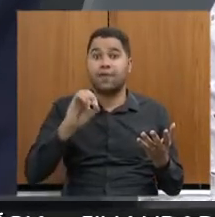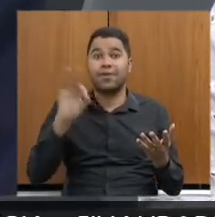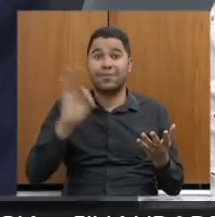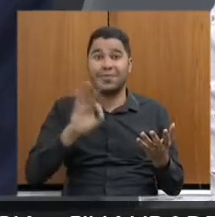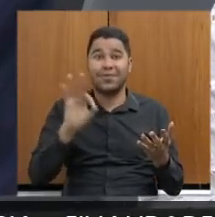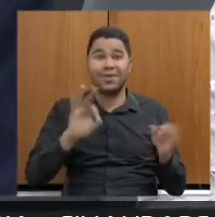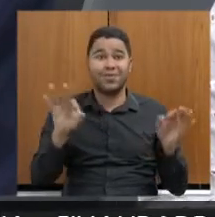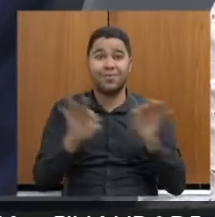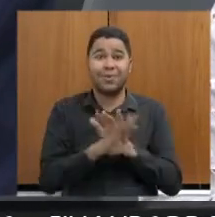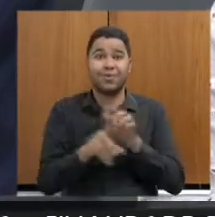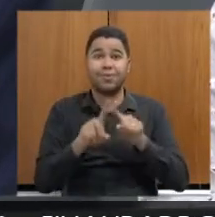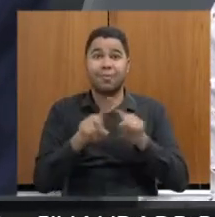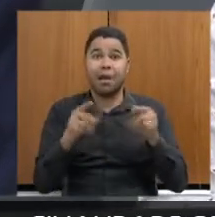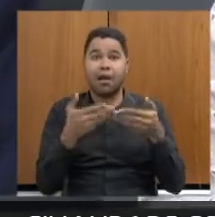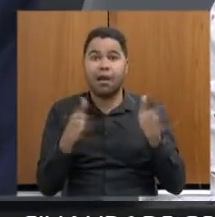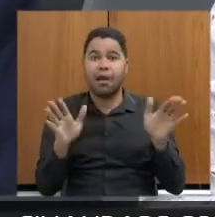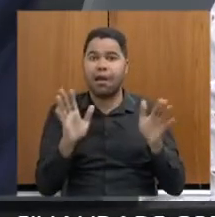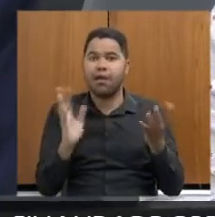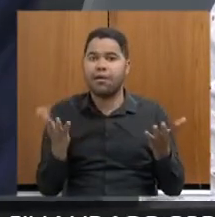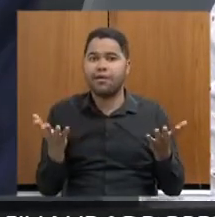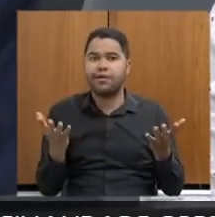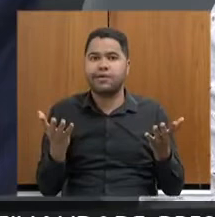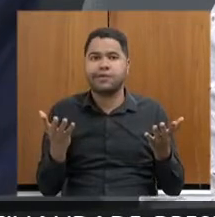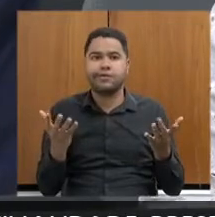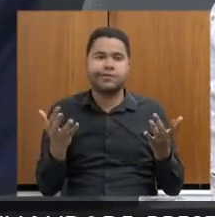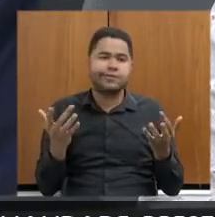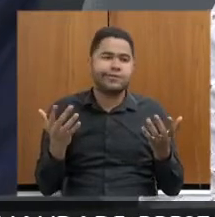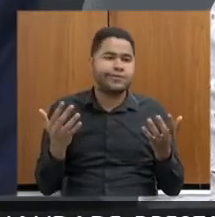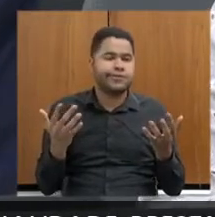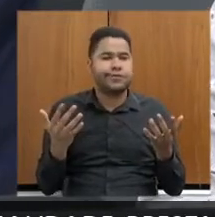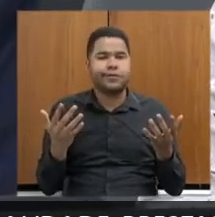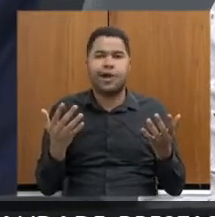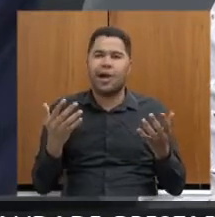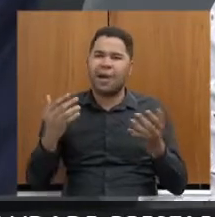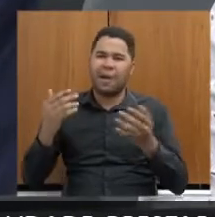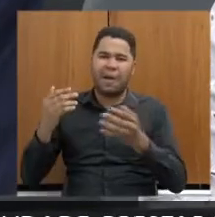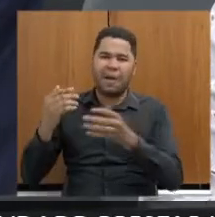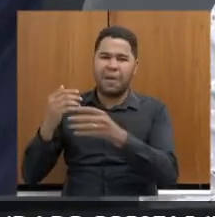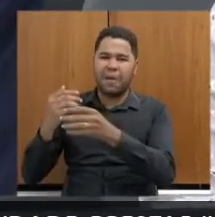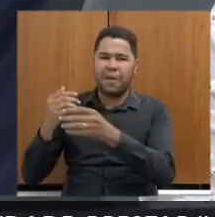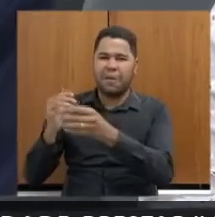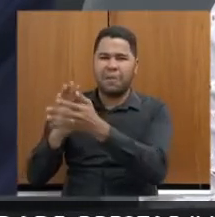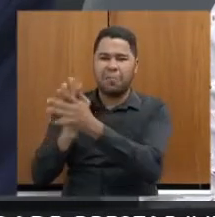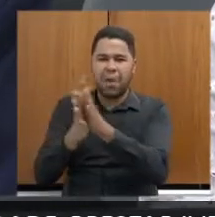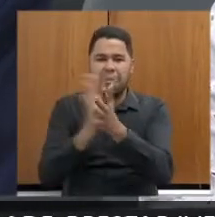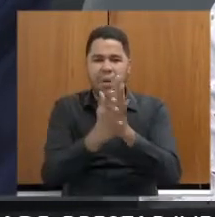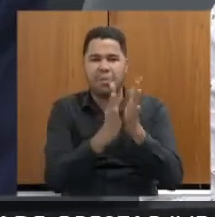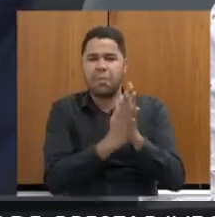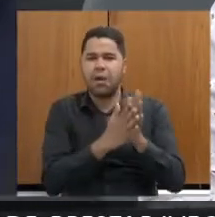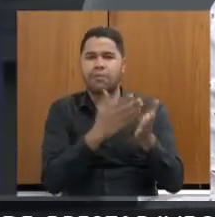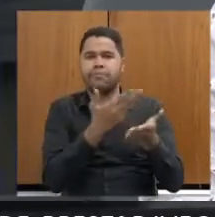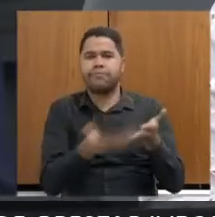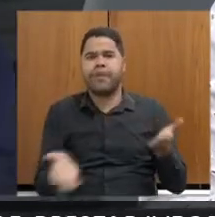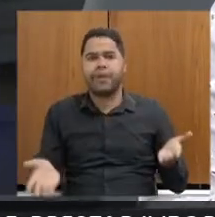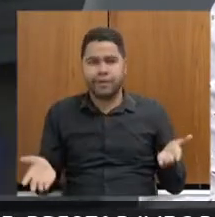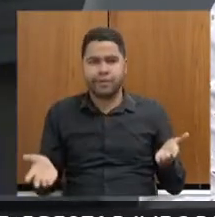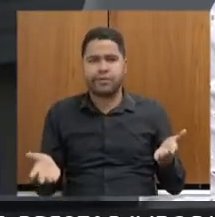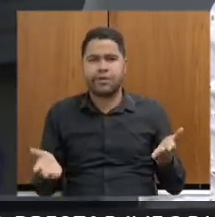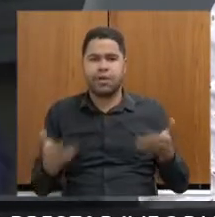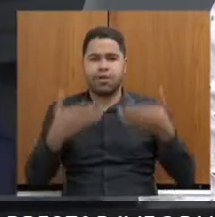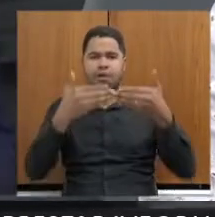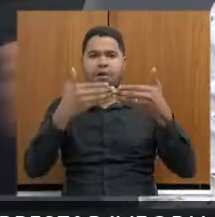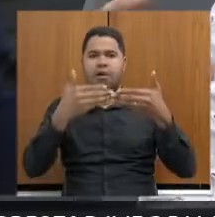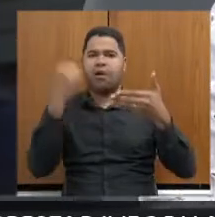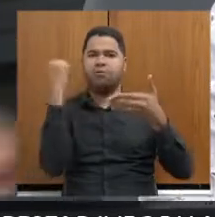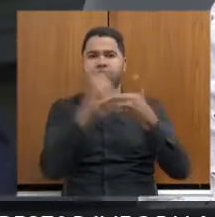pronto e a depredação ao vandalismo praticamente perdeu quase que a metade parede